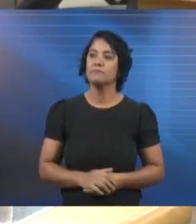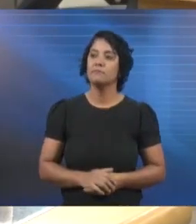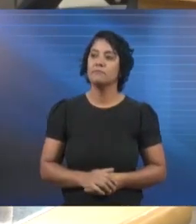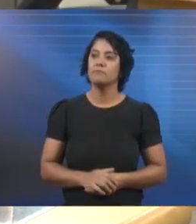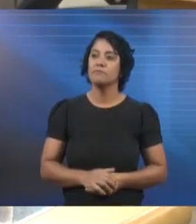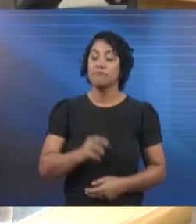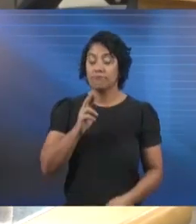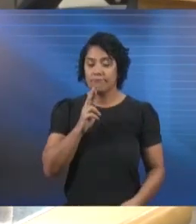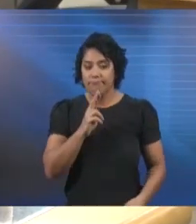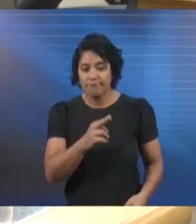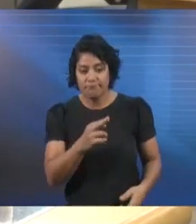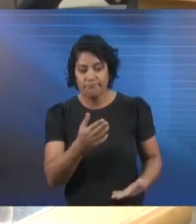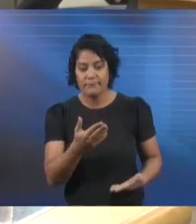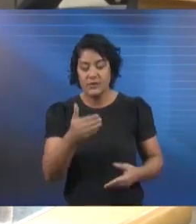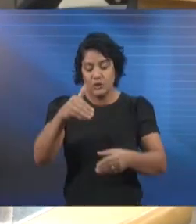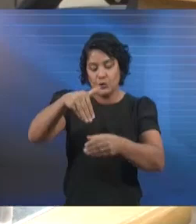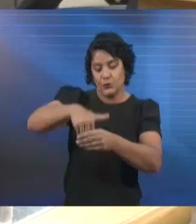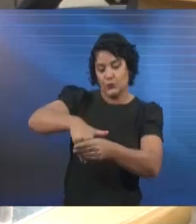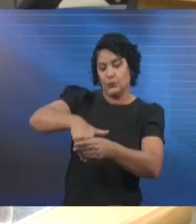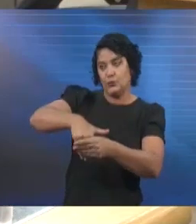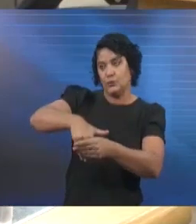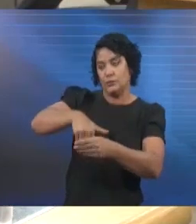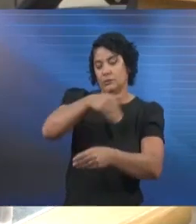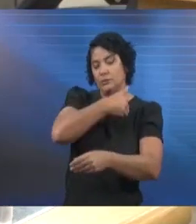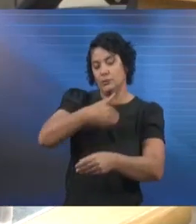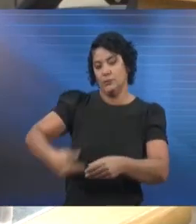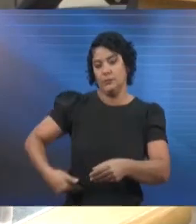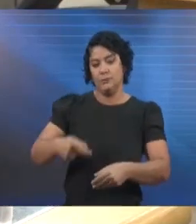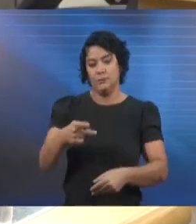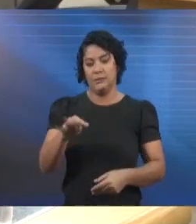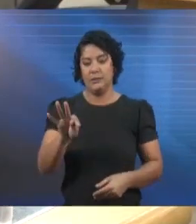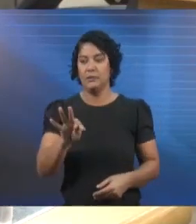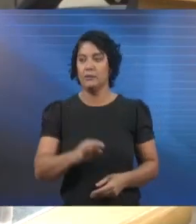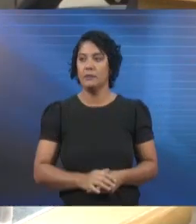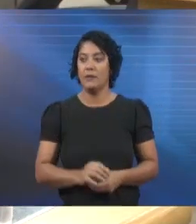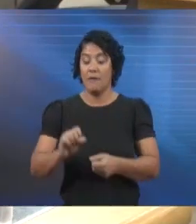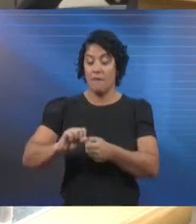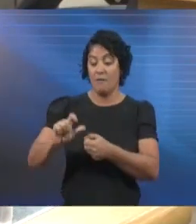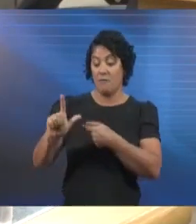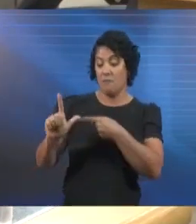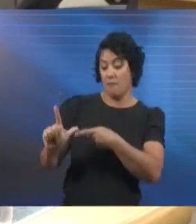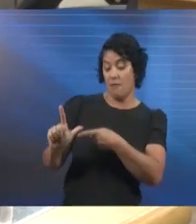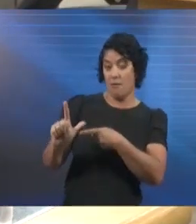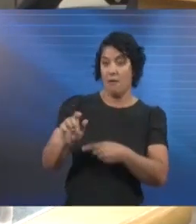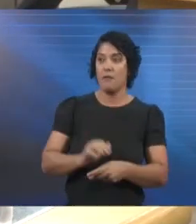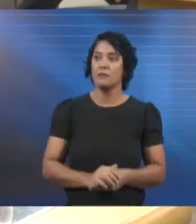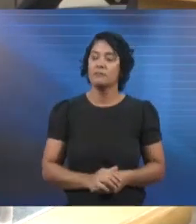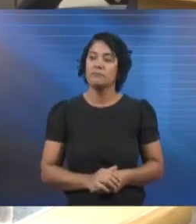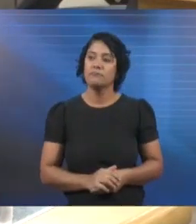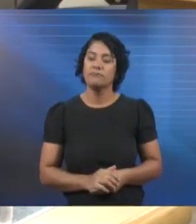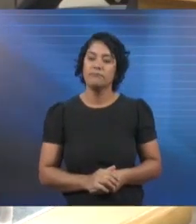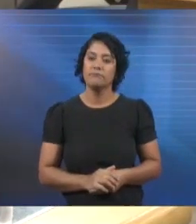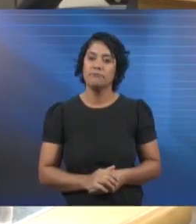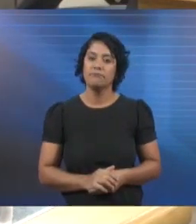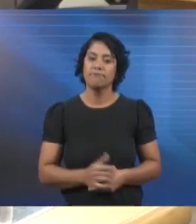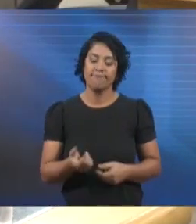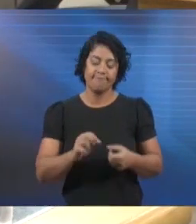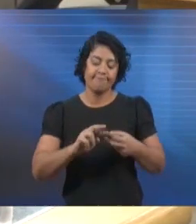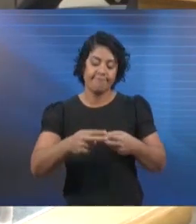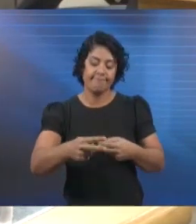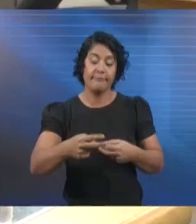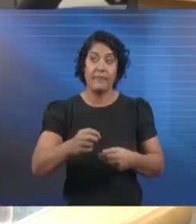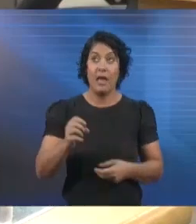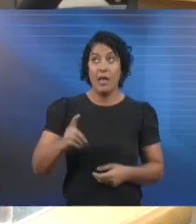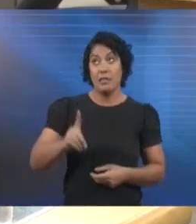é o resultado de votar no governo do PT Quem fez o l está arcando com as consequências que